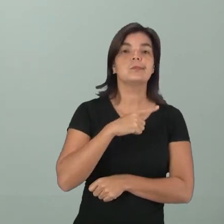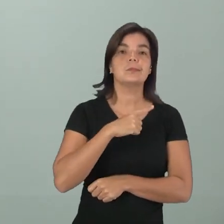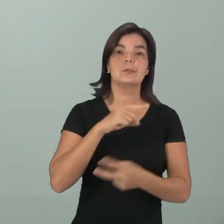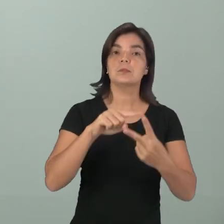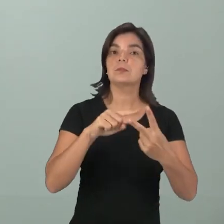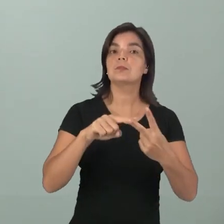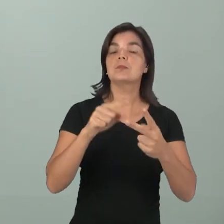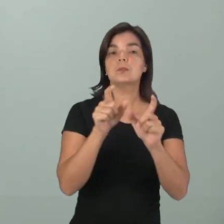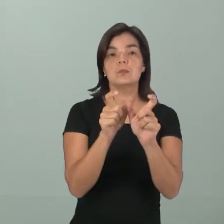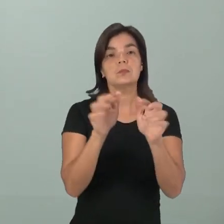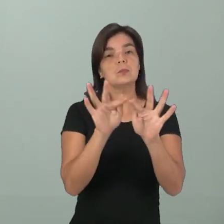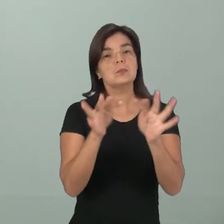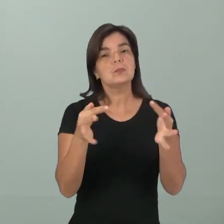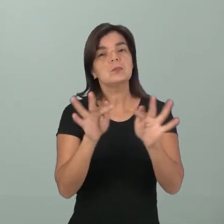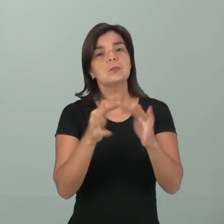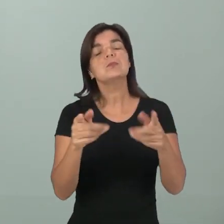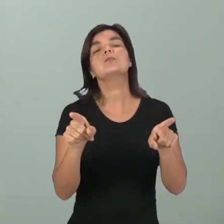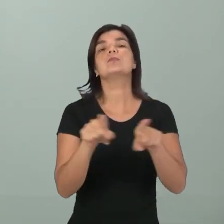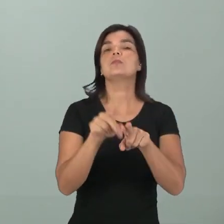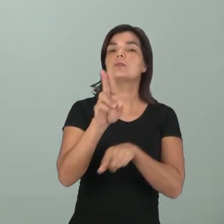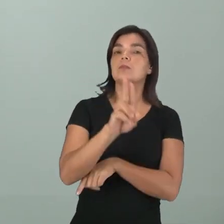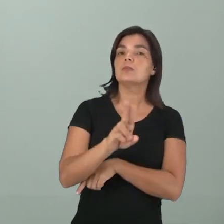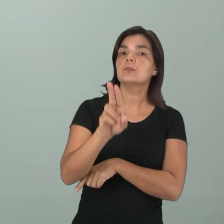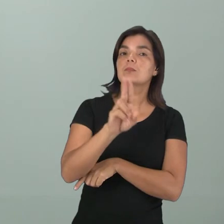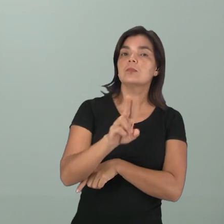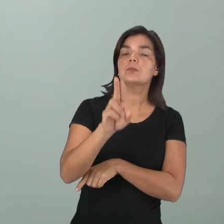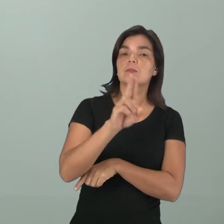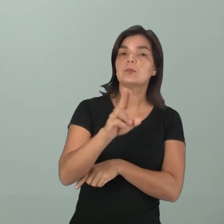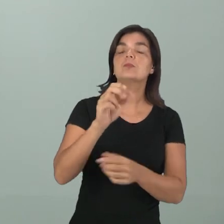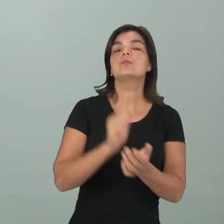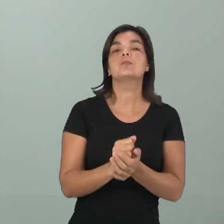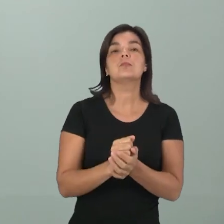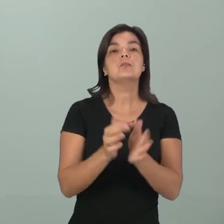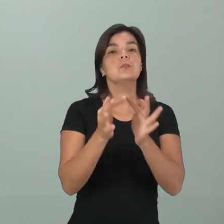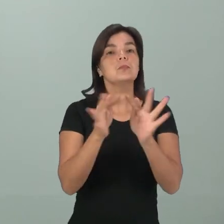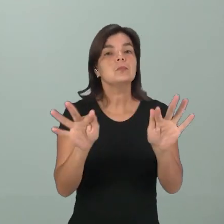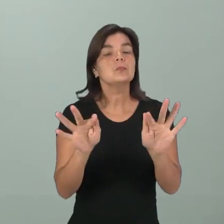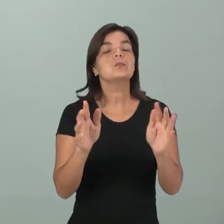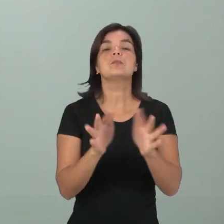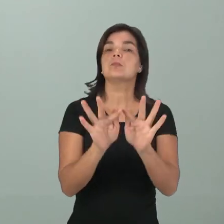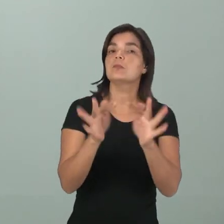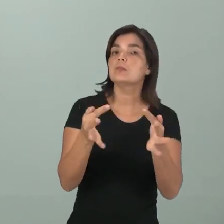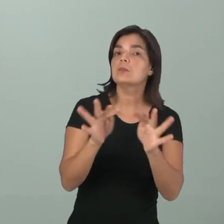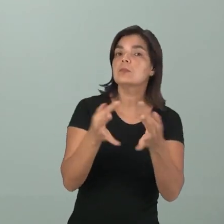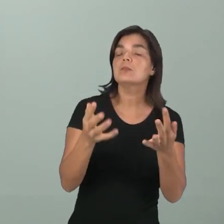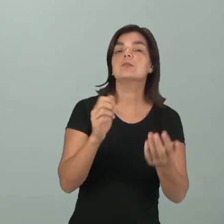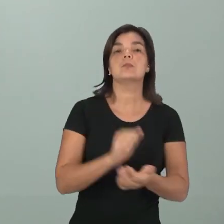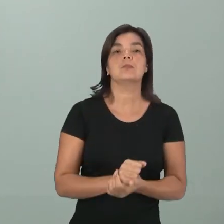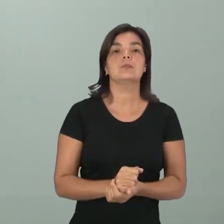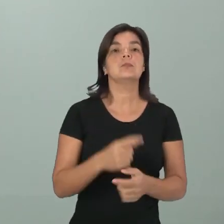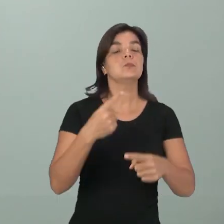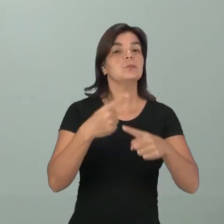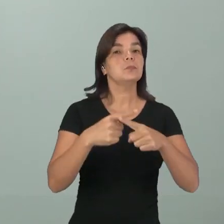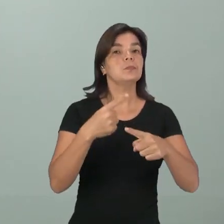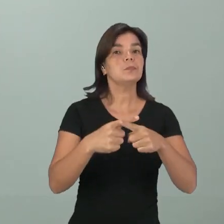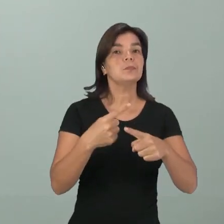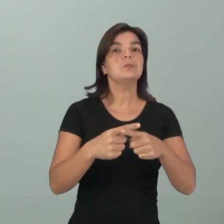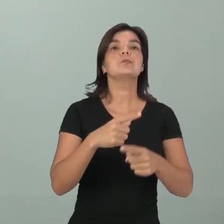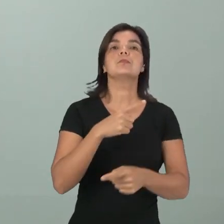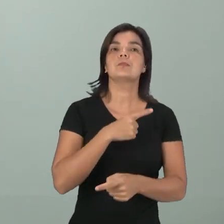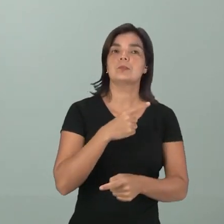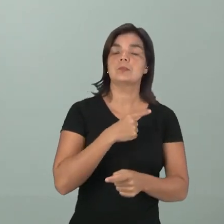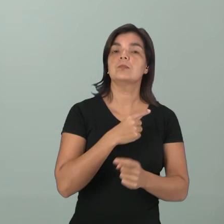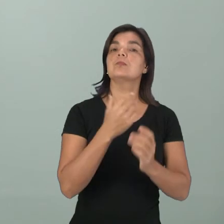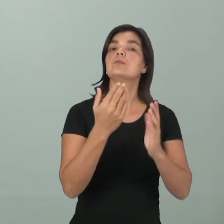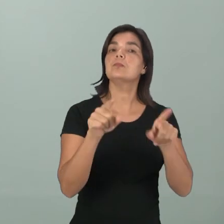fazer dois períodos simples, ficar utilizando orações simples, frases simples. Por quê? Porque eu tenho